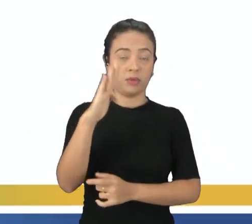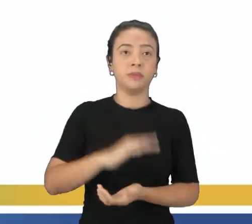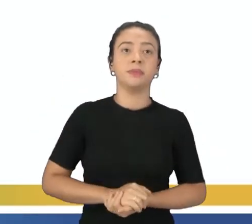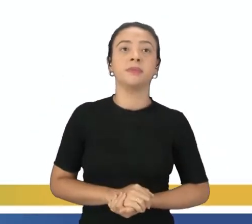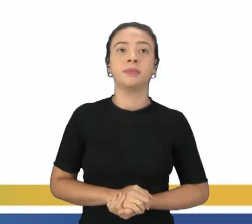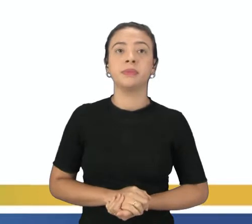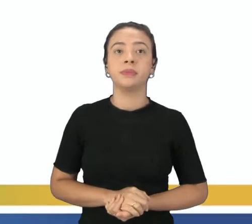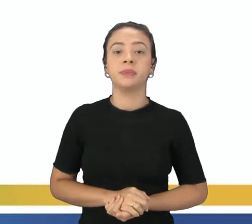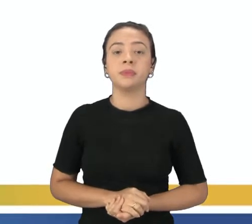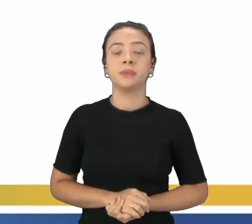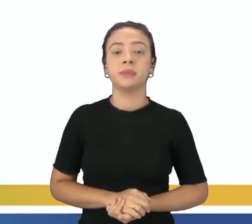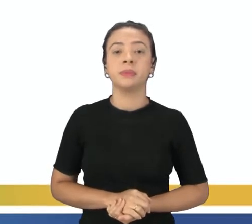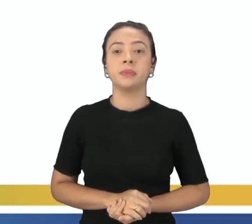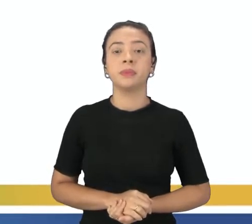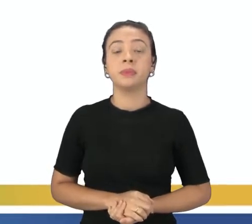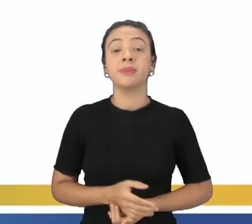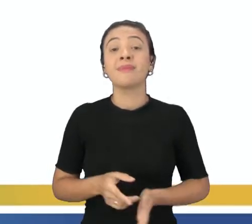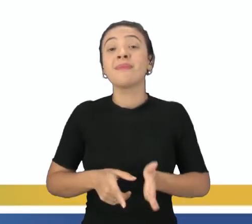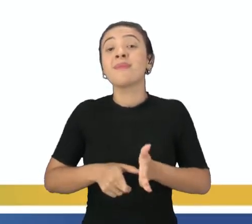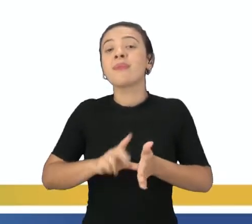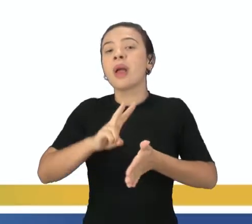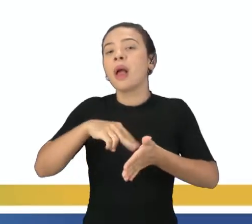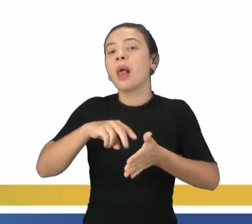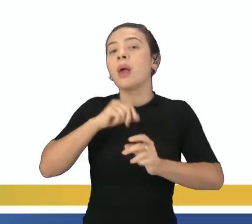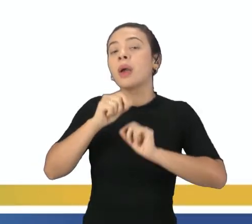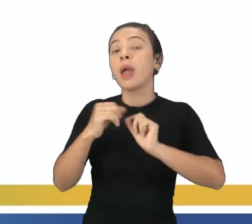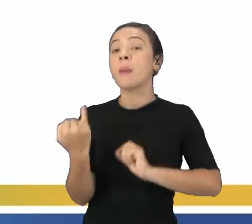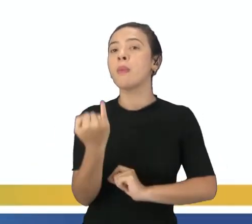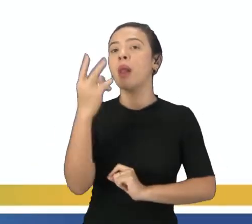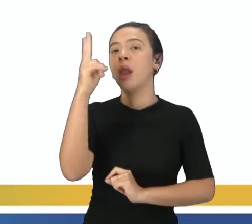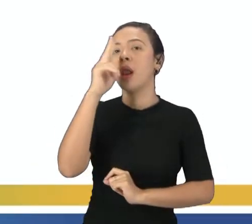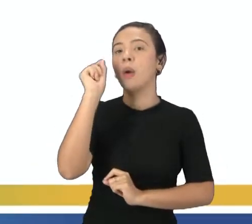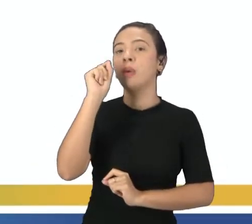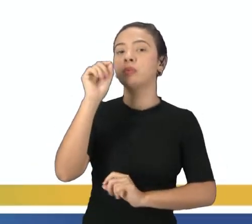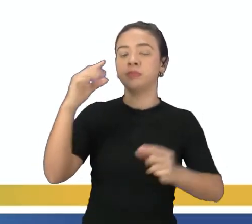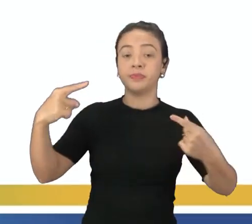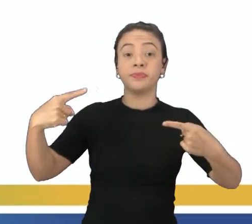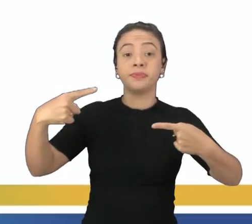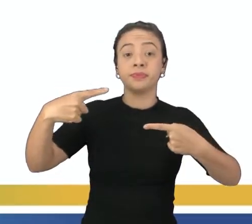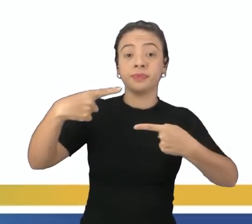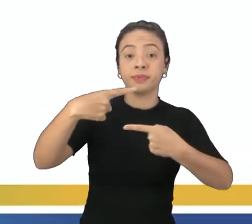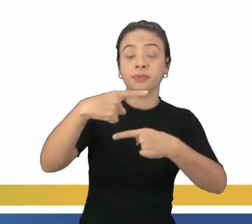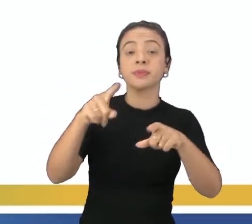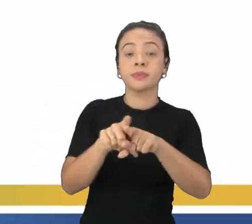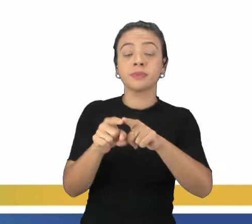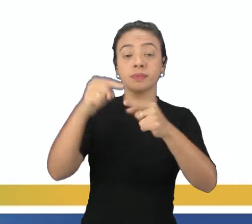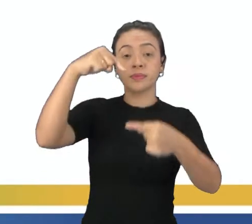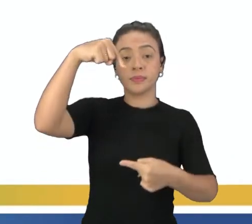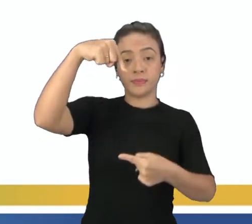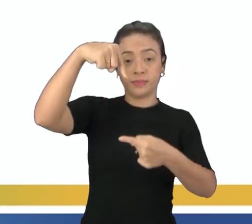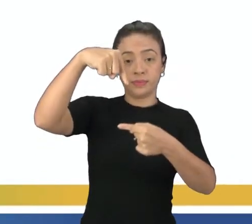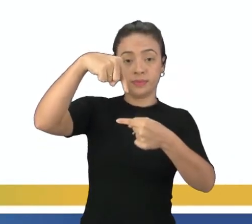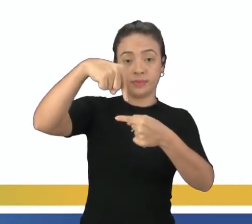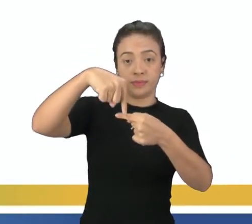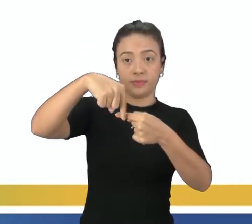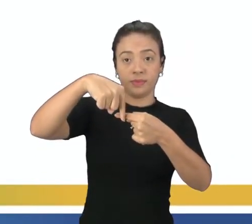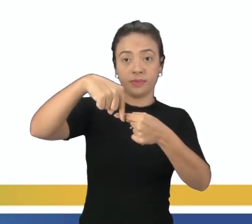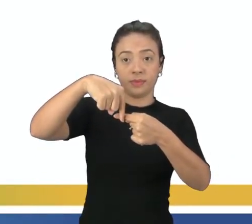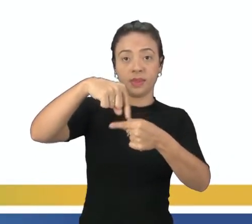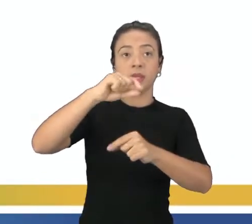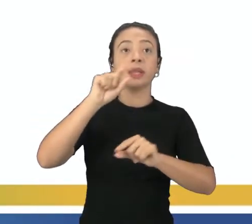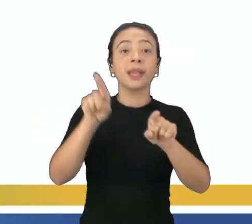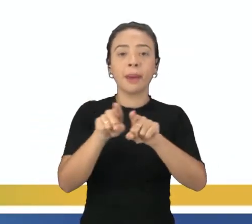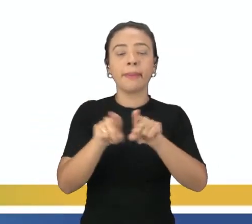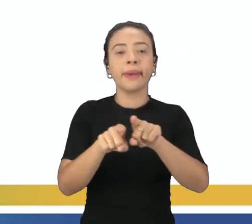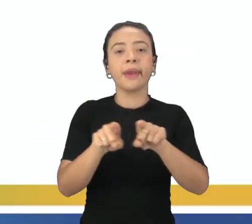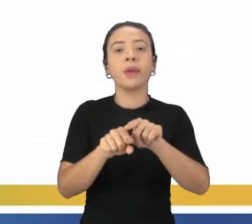gente ler as alternativas, só queria lembrar para você que retas paralelas e retas perpendiculares são retas